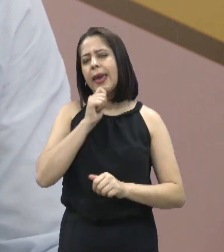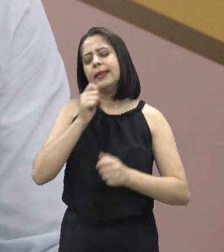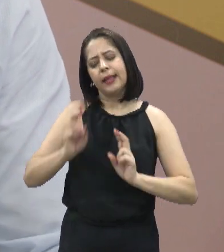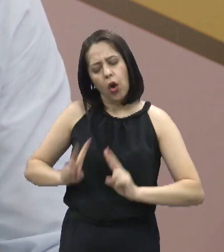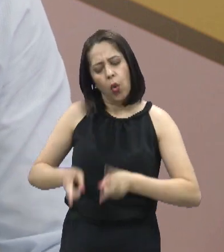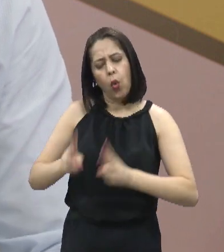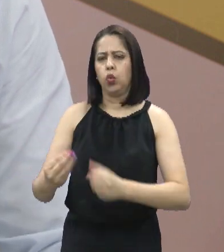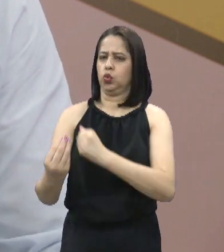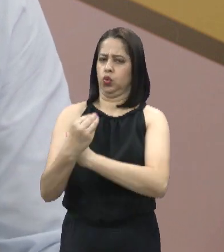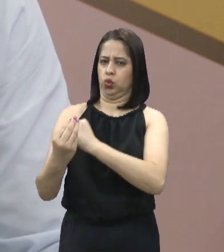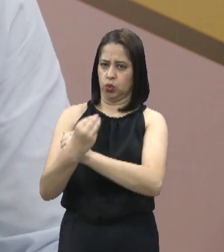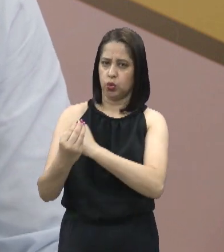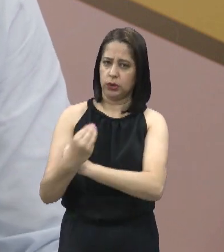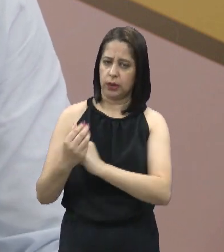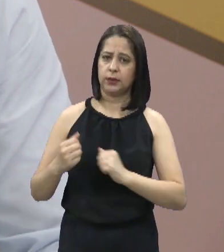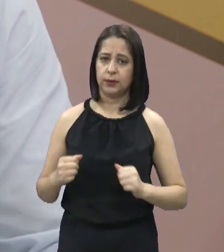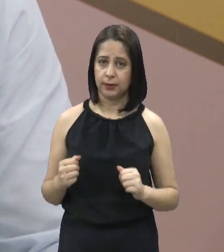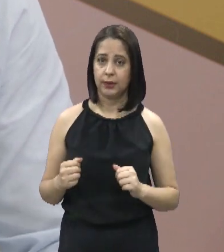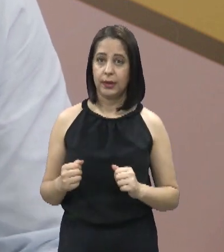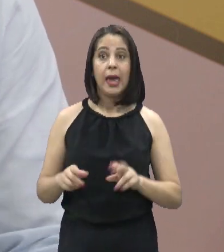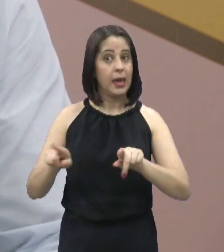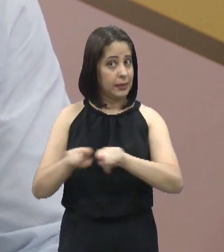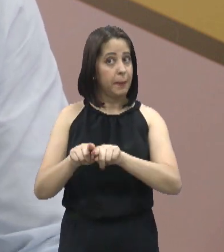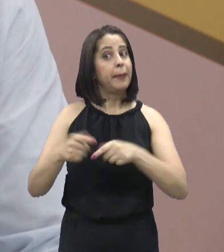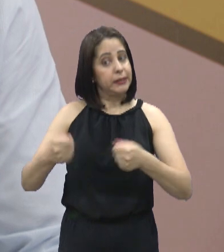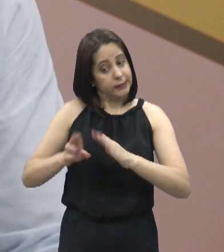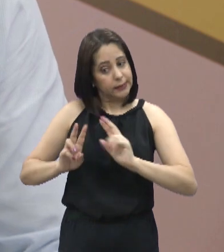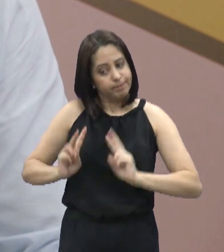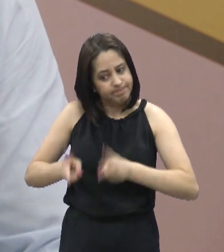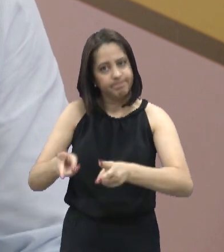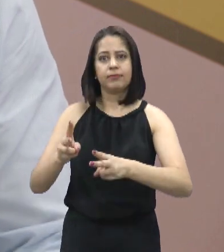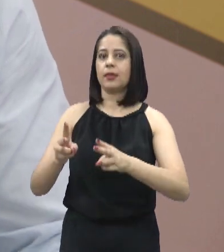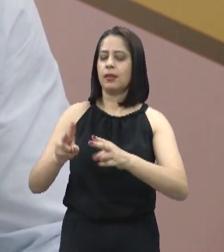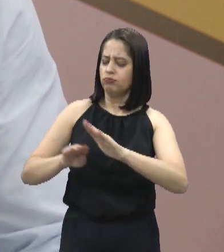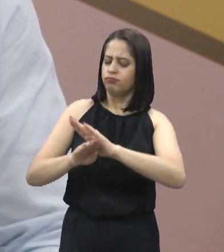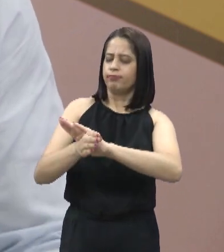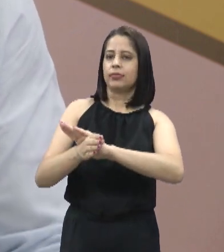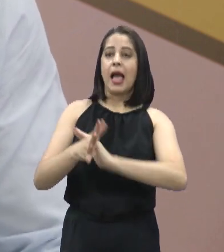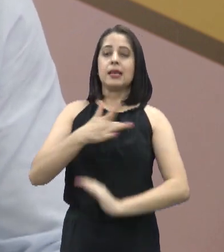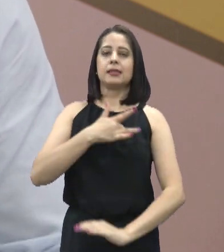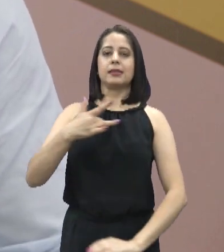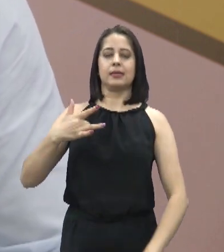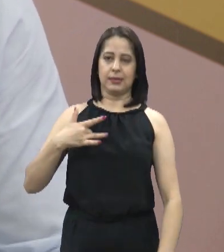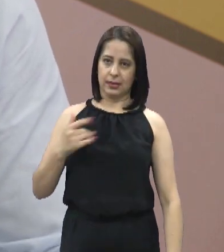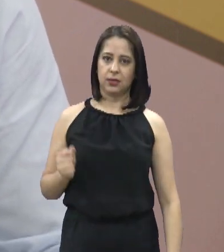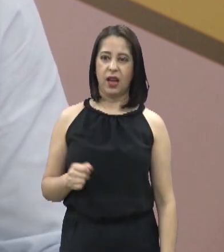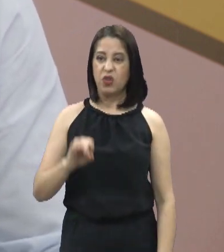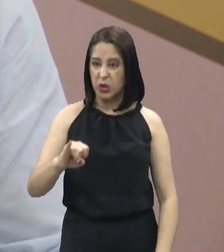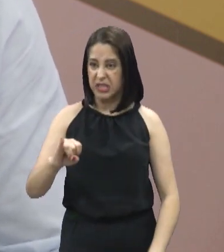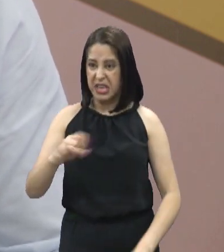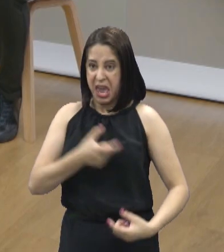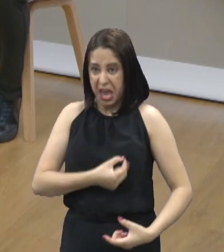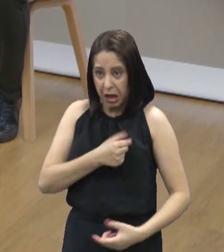pode perder. Inclusive, manter os hábitos saudáveis, né, que isso é para a vida inteira para quem teve ou para quem não teve a